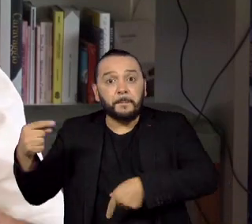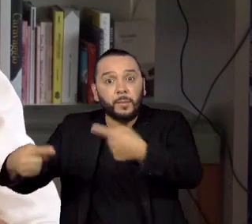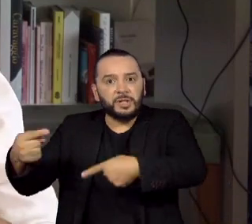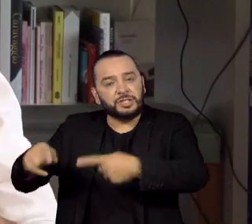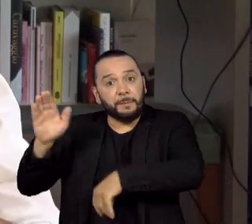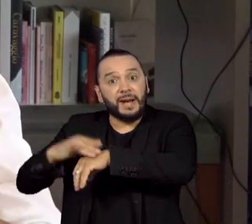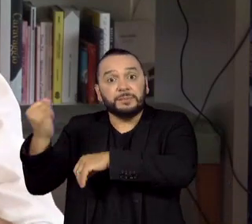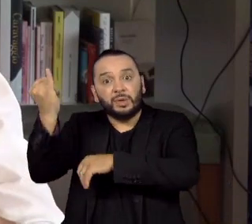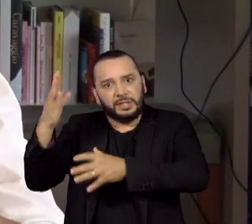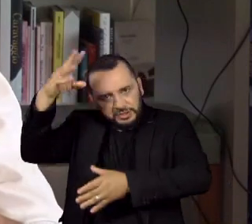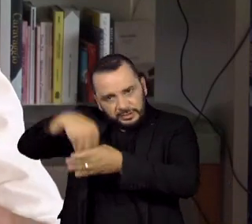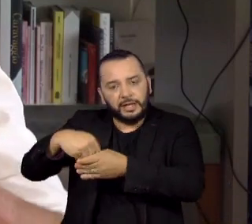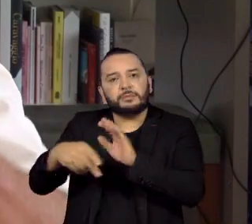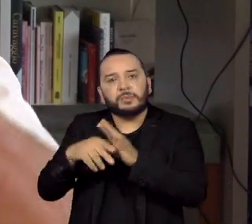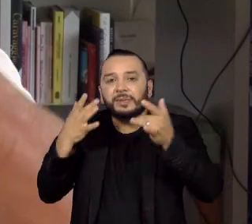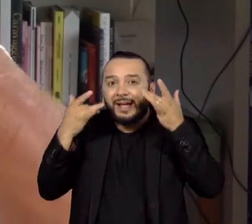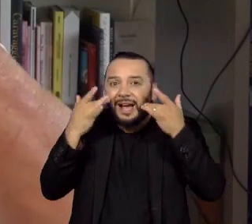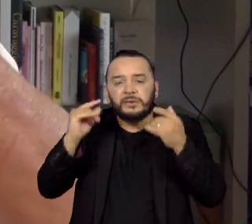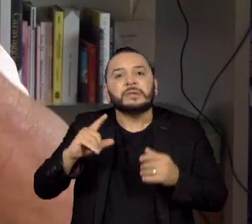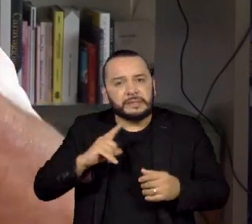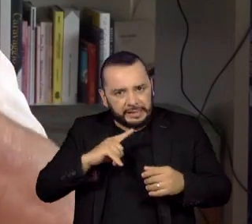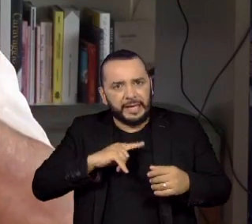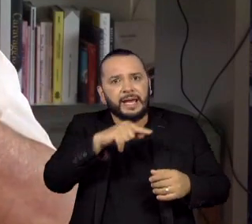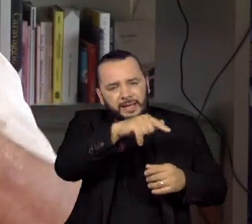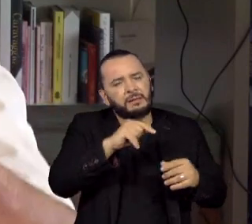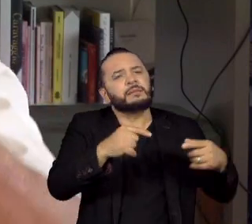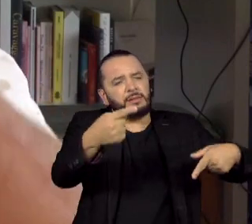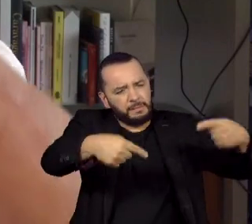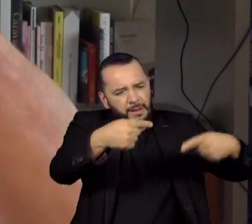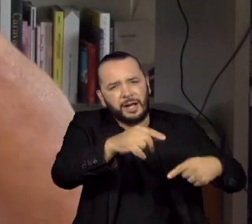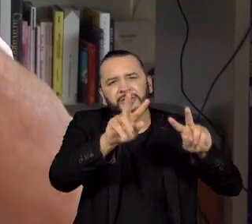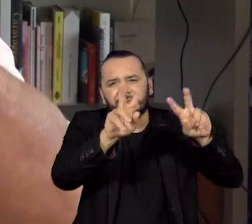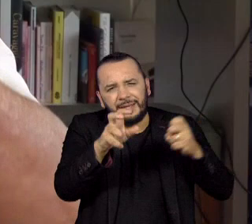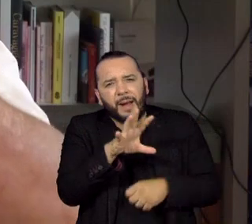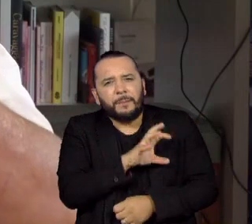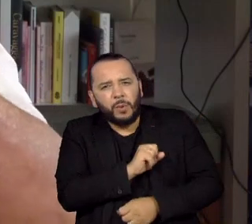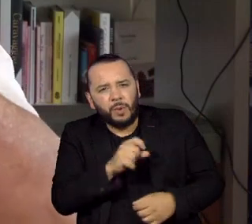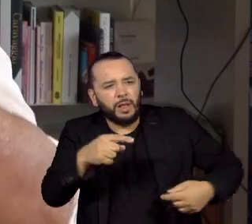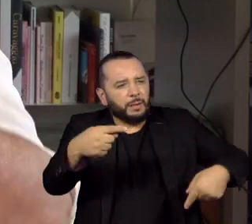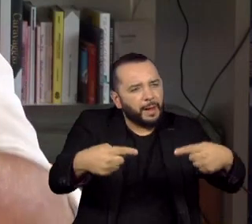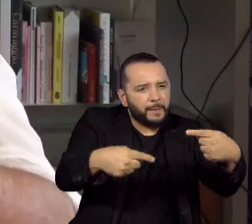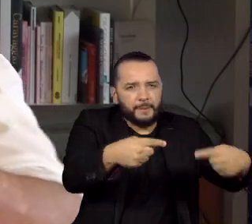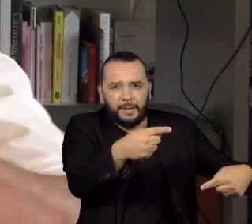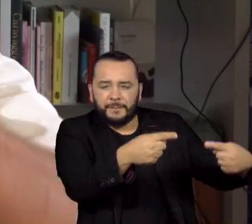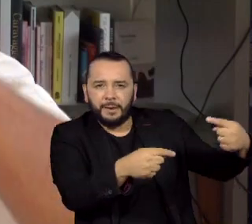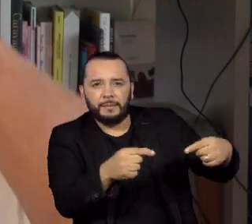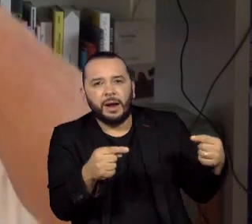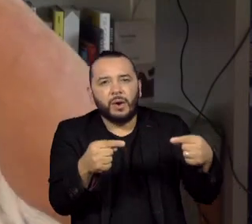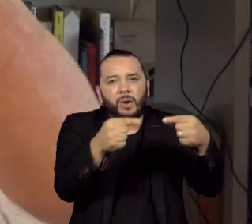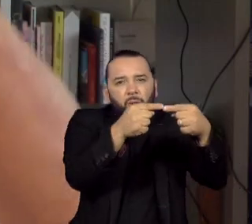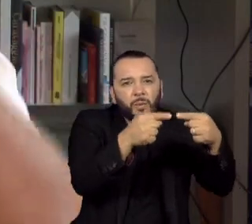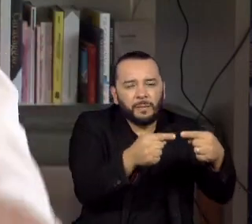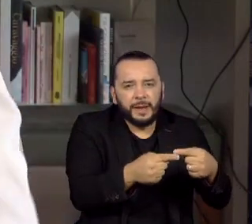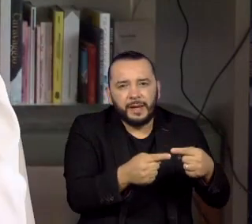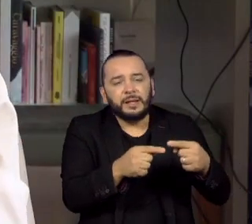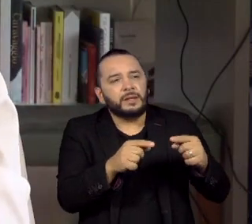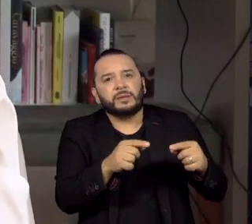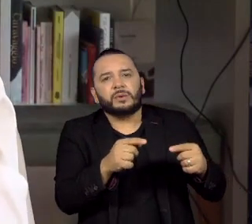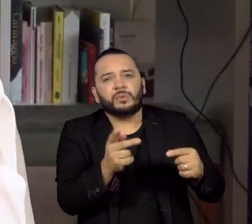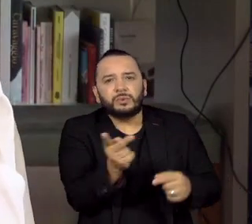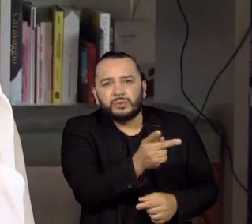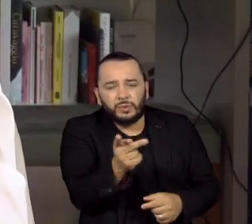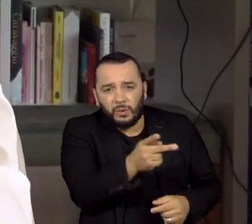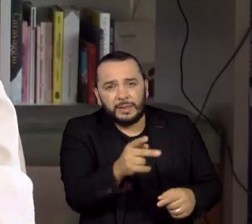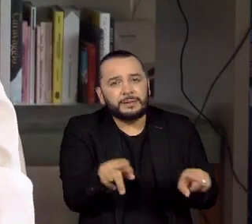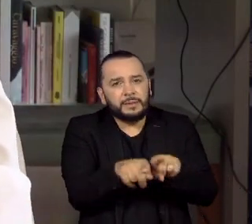há realmente um debate amoroso, onde eles tentam chegar a algo que contemple os dois, e é uma modificação do pensamento